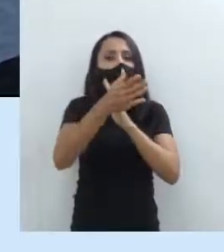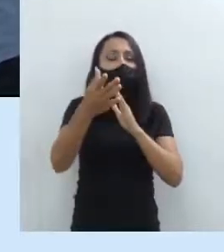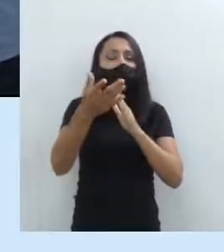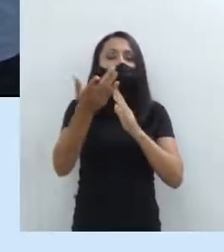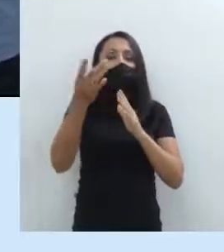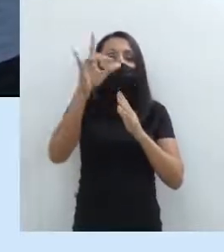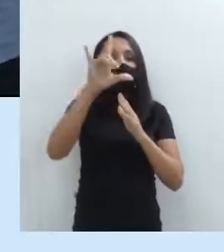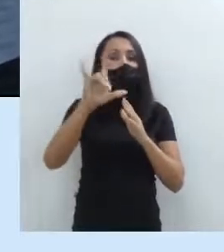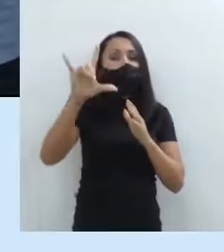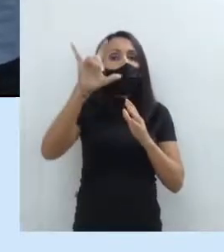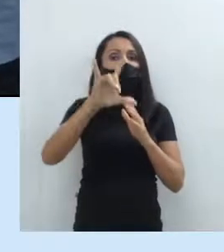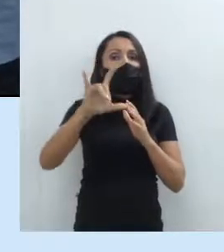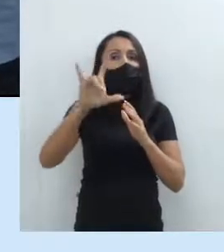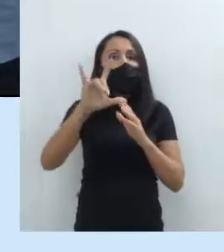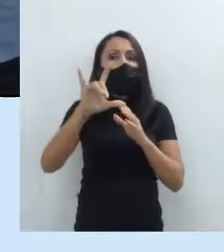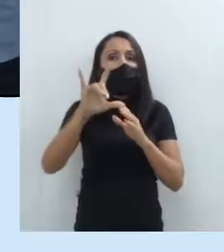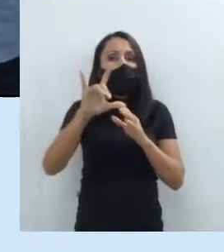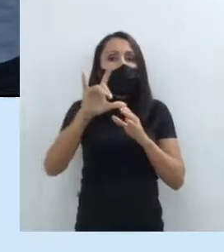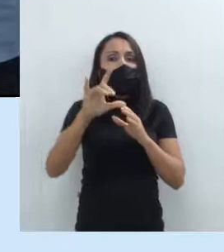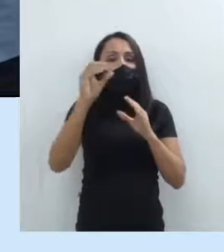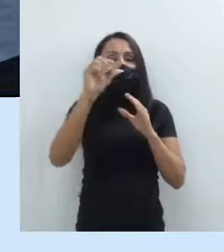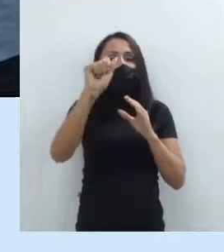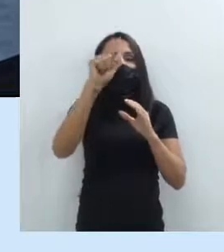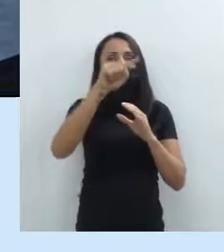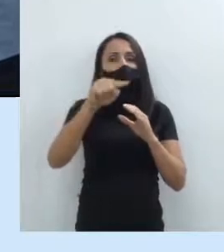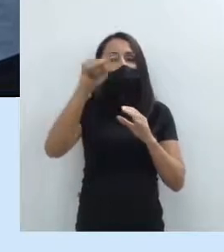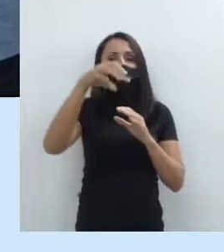Instagram e coloque lá no